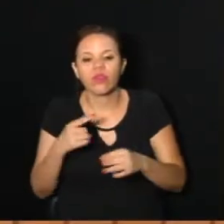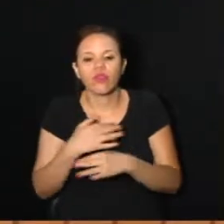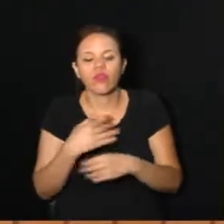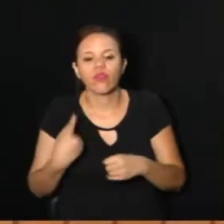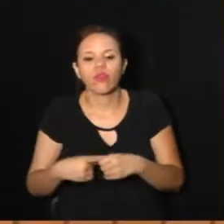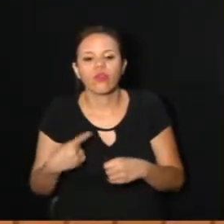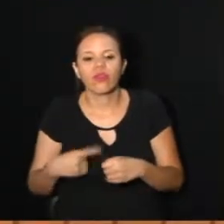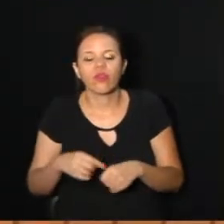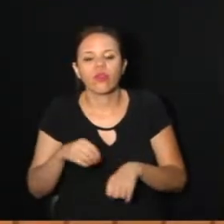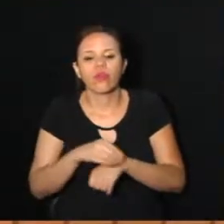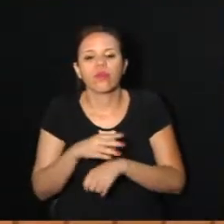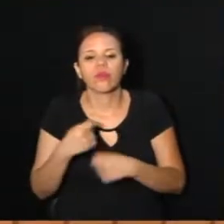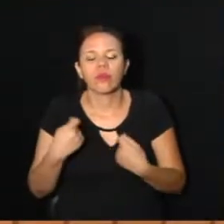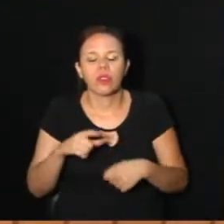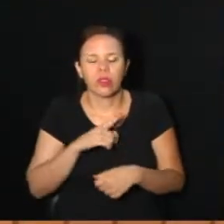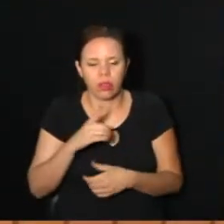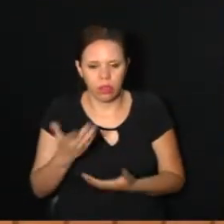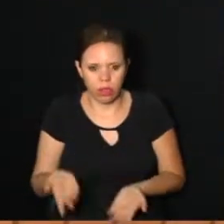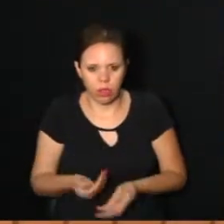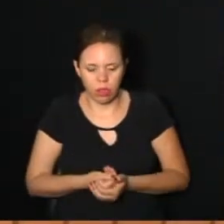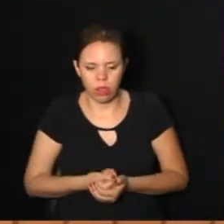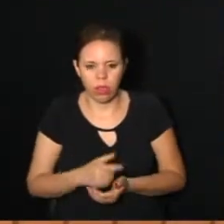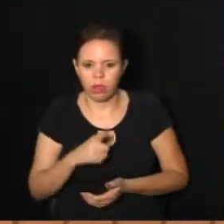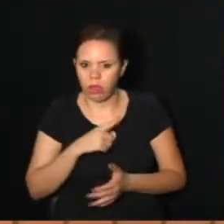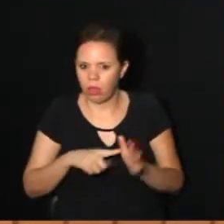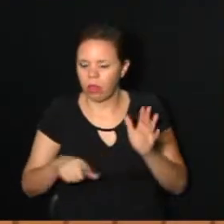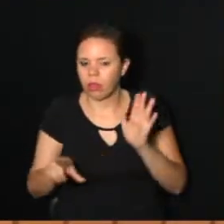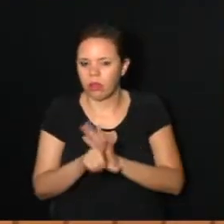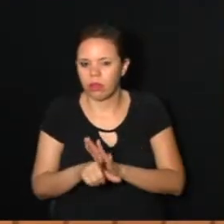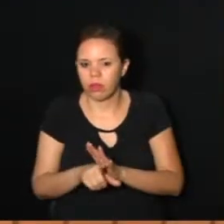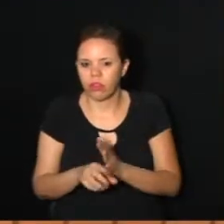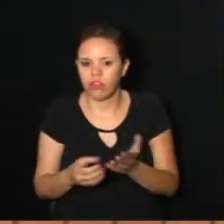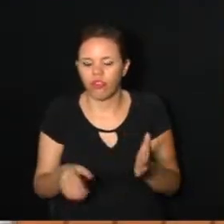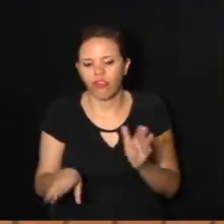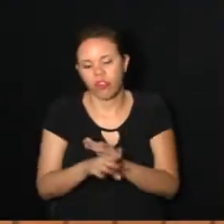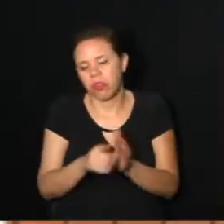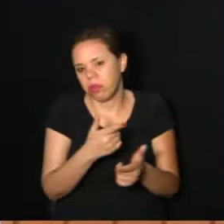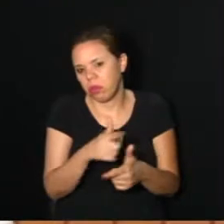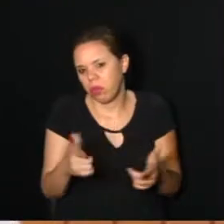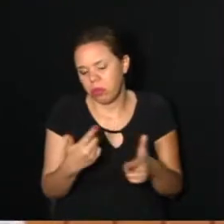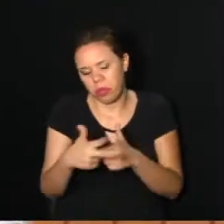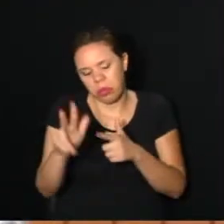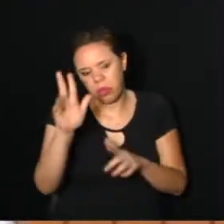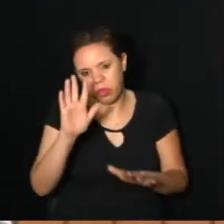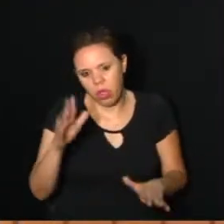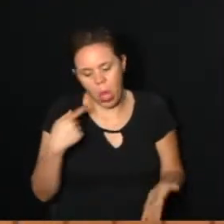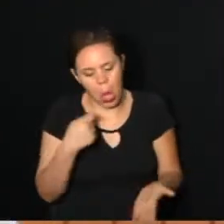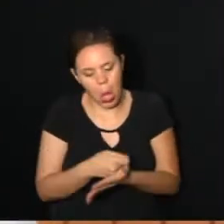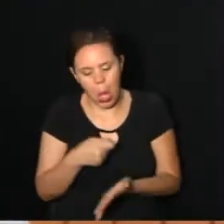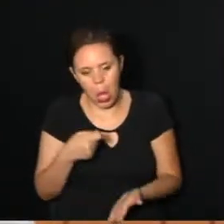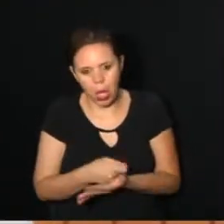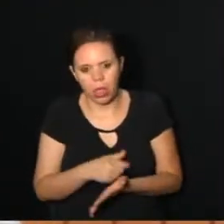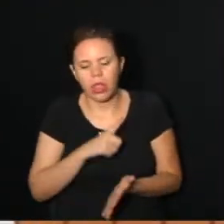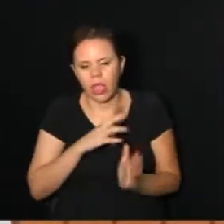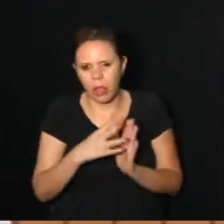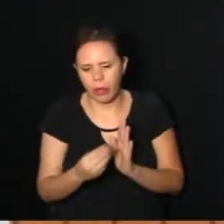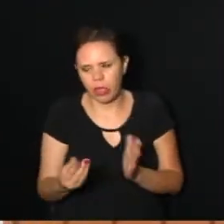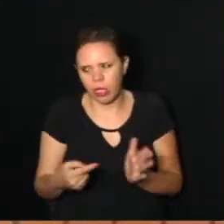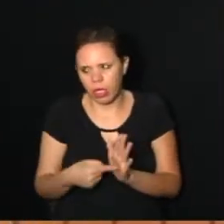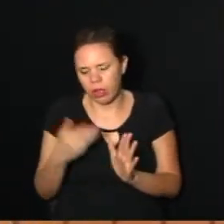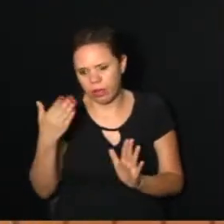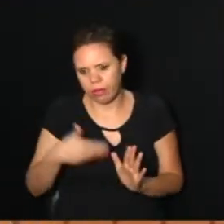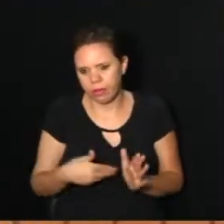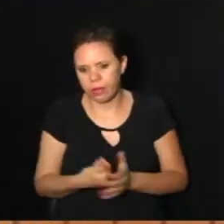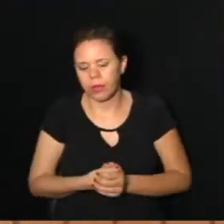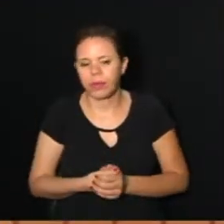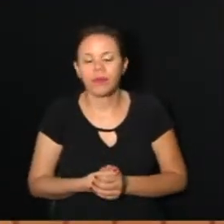põe que tem que ter? Se existe a lei. Se eu chegar lá e não tiver, problema é seu, mas eu não preciso exigir dele, traz até modelo. Por quê?